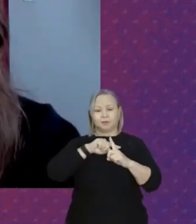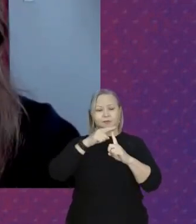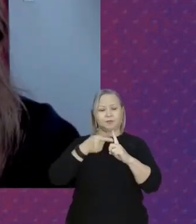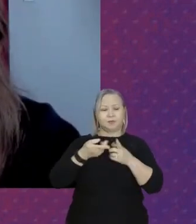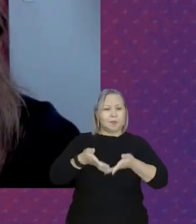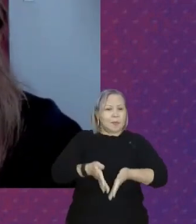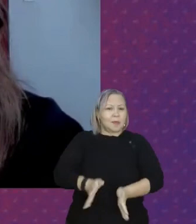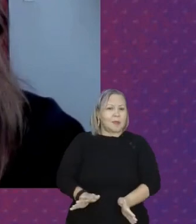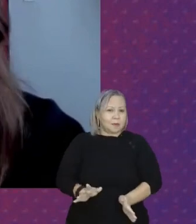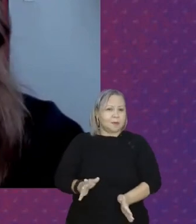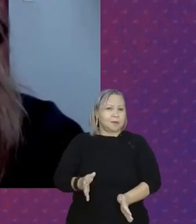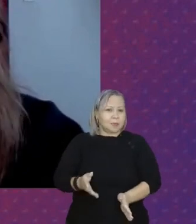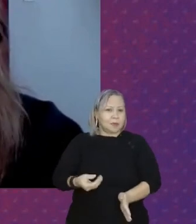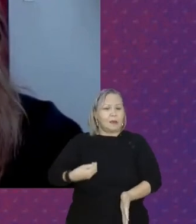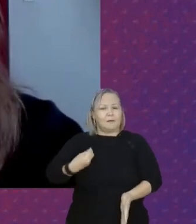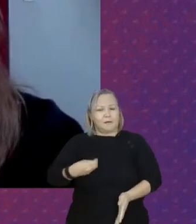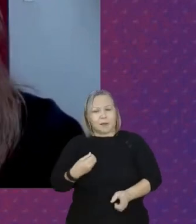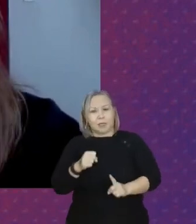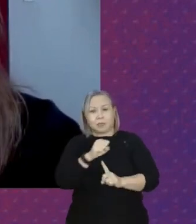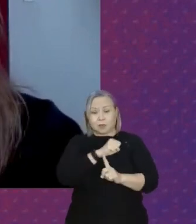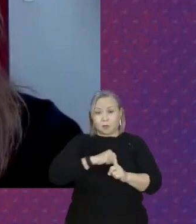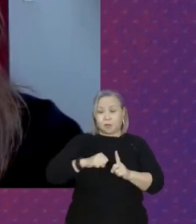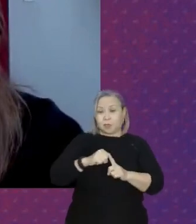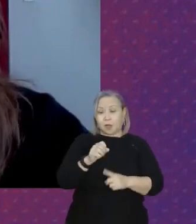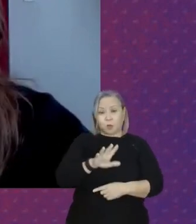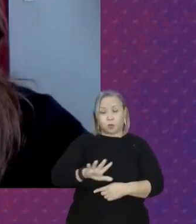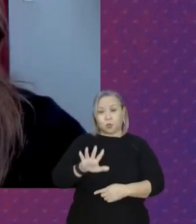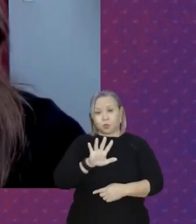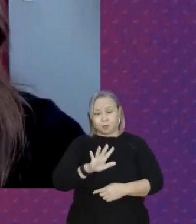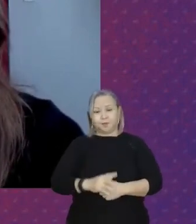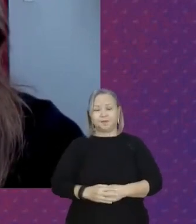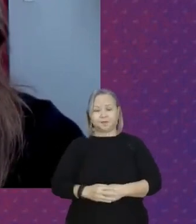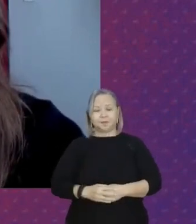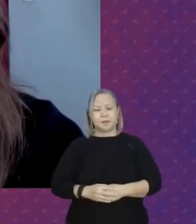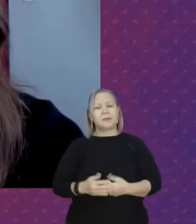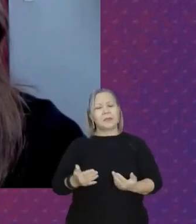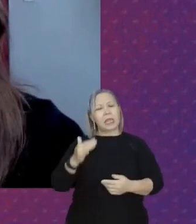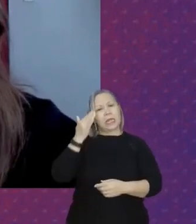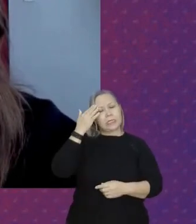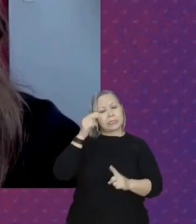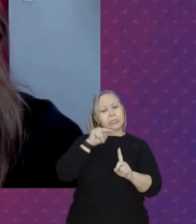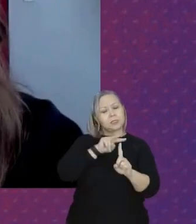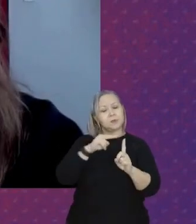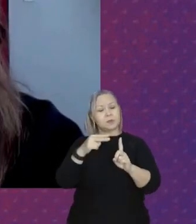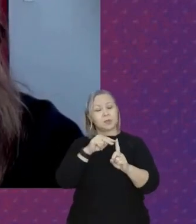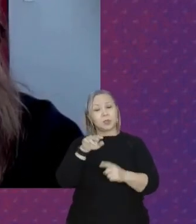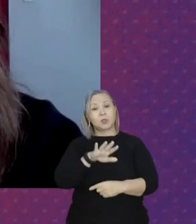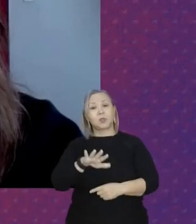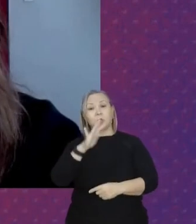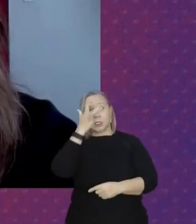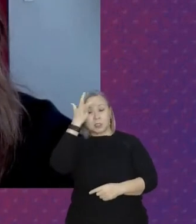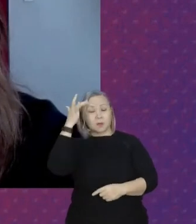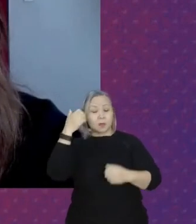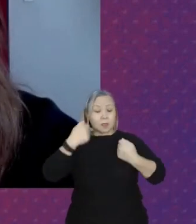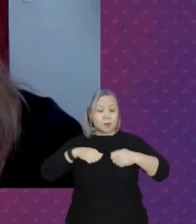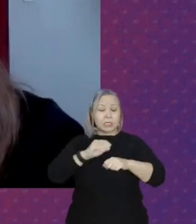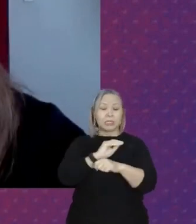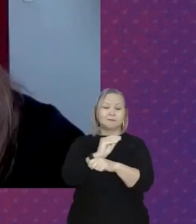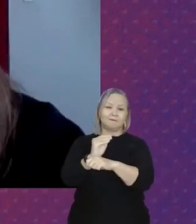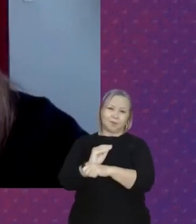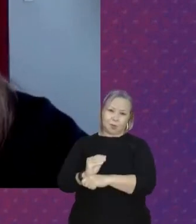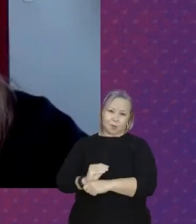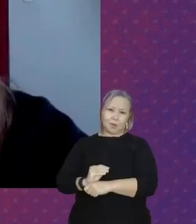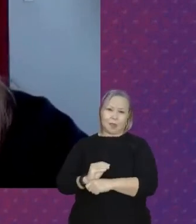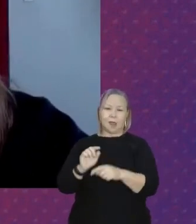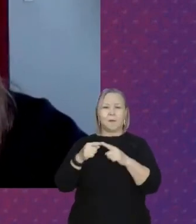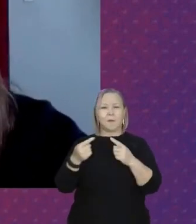vida, para a reprodução social. E a gente entende essa perspectiva de que todas as pessoas precisam de cuidado,